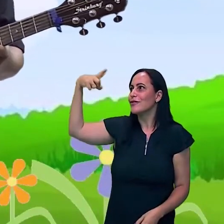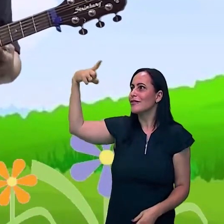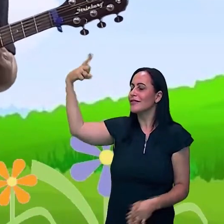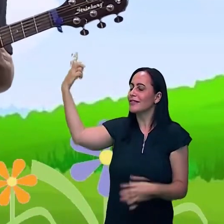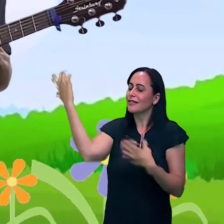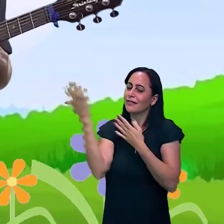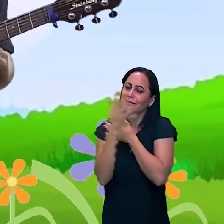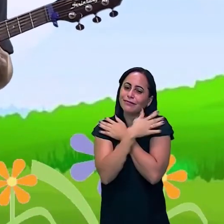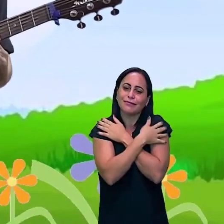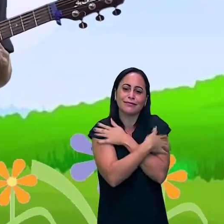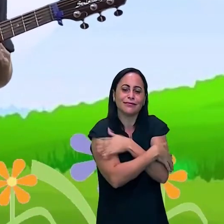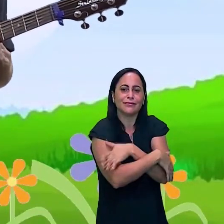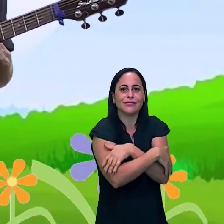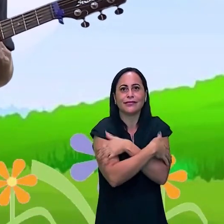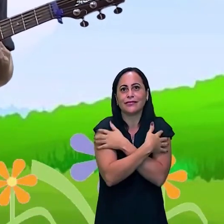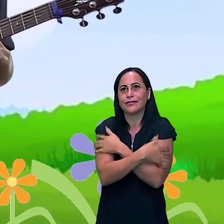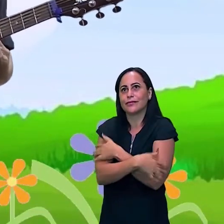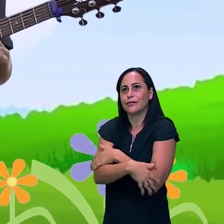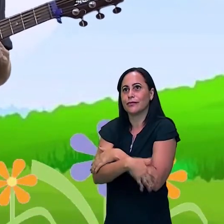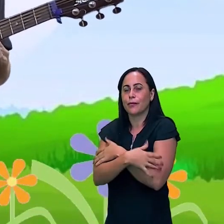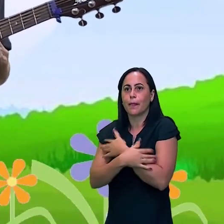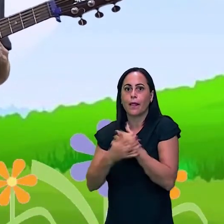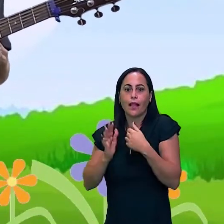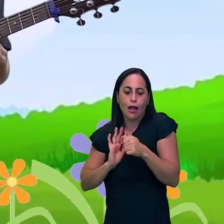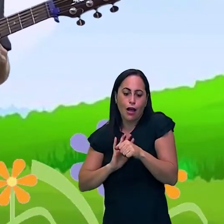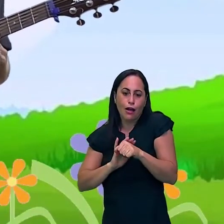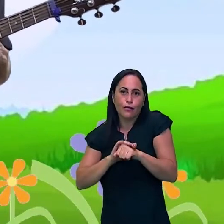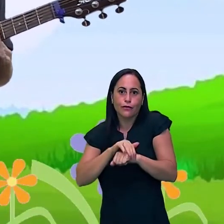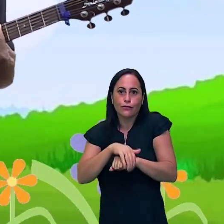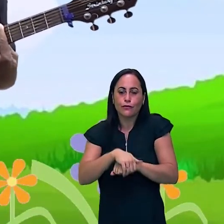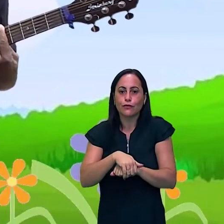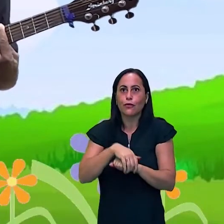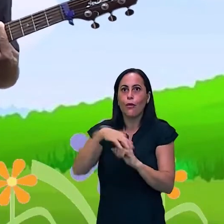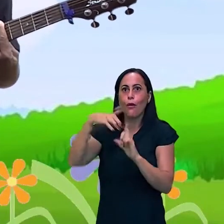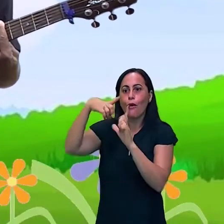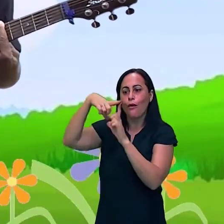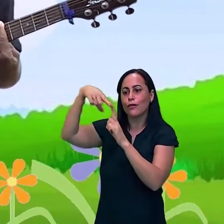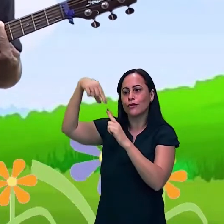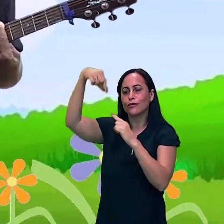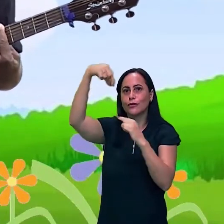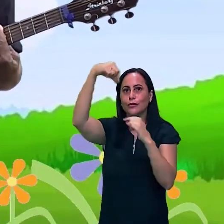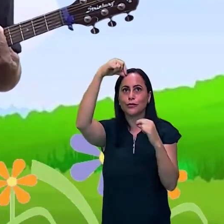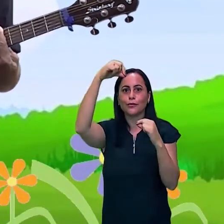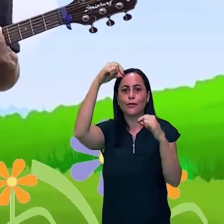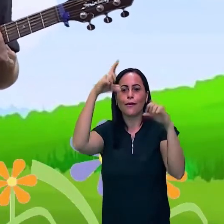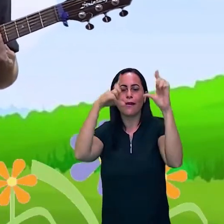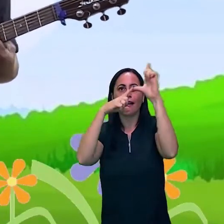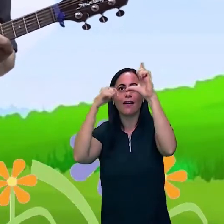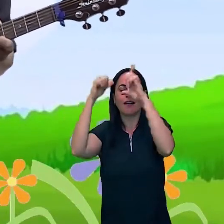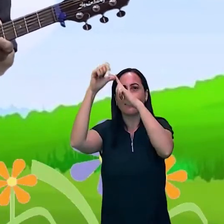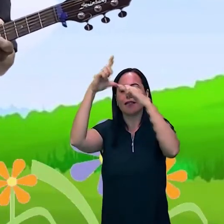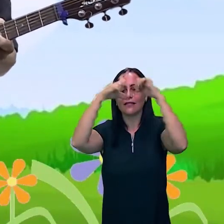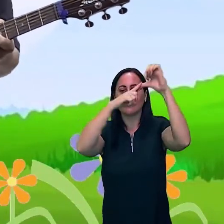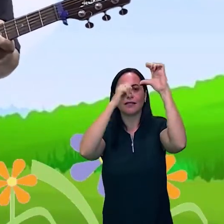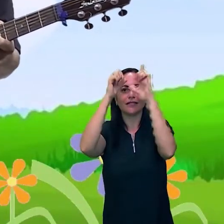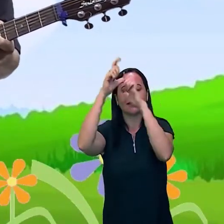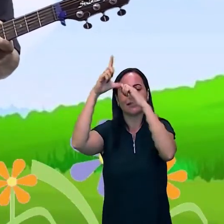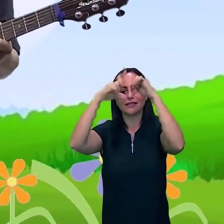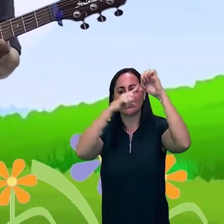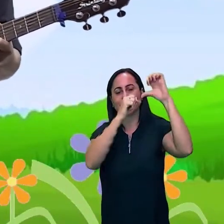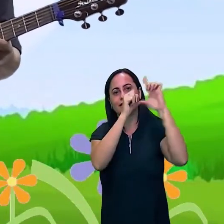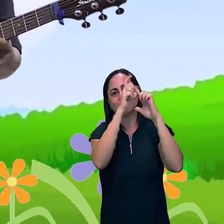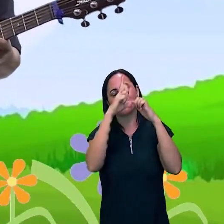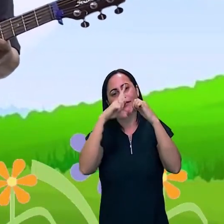tão gostosa. Noite vem a lua e as estrelas a